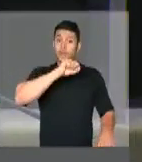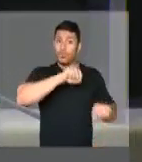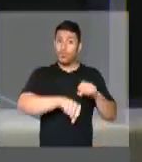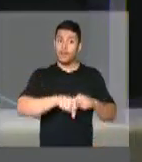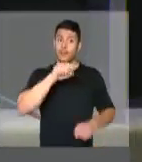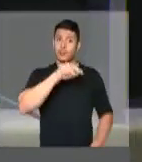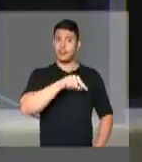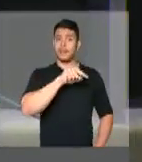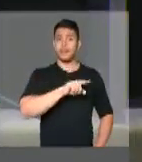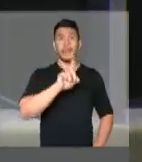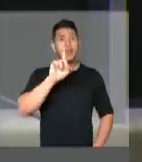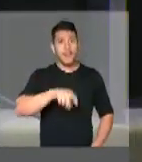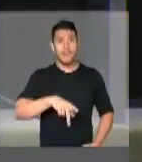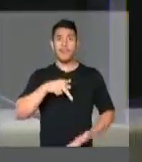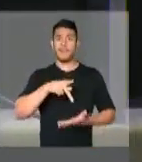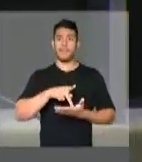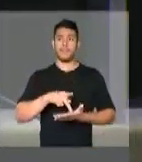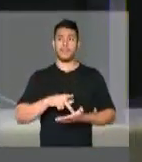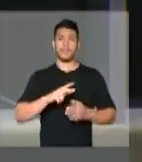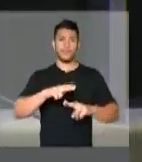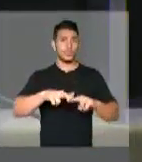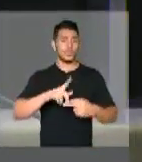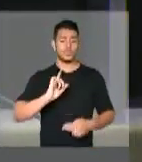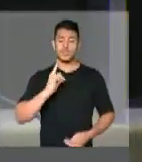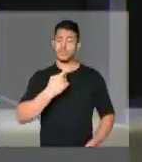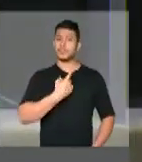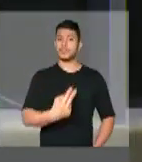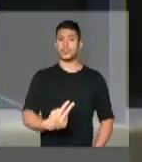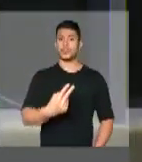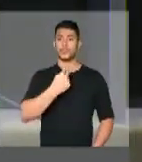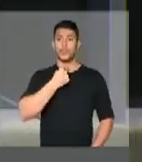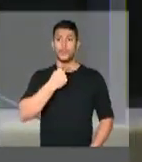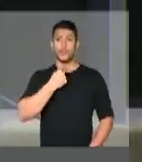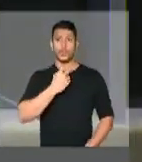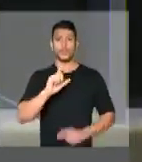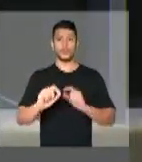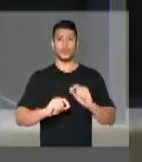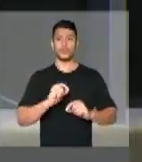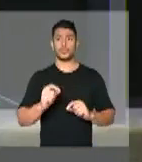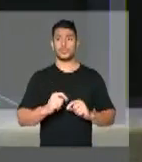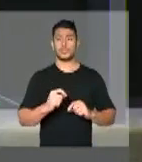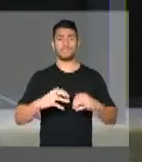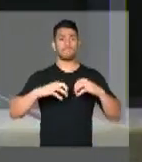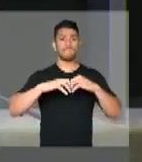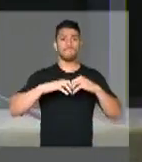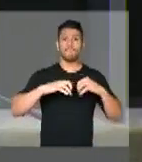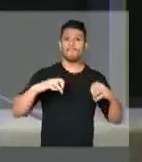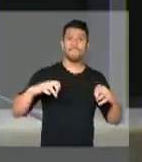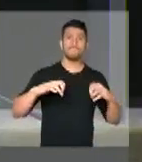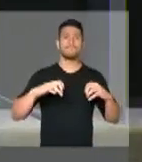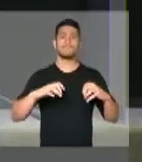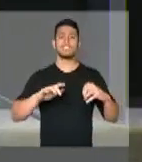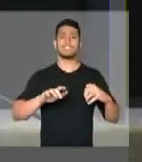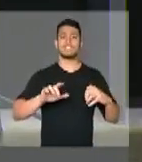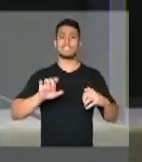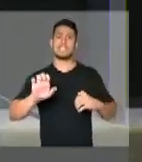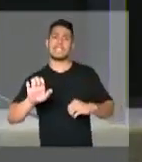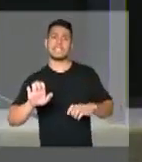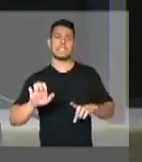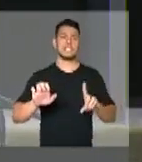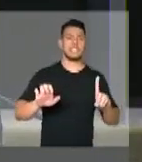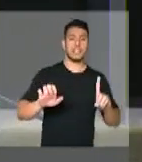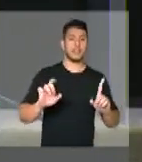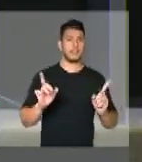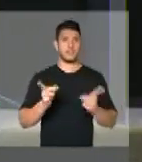É disso que se trata. É por isso que nós não podemos, senhoras e senhores, nos dividirmos nesse momento entre direita e